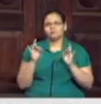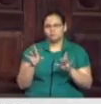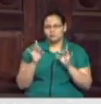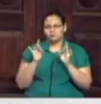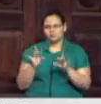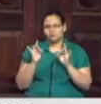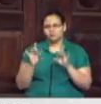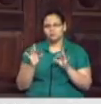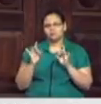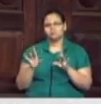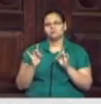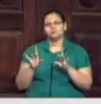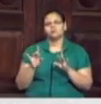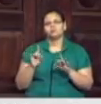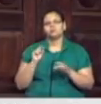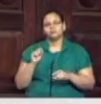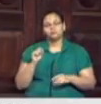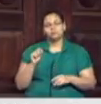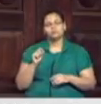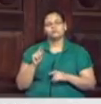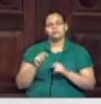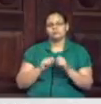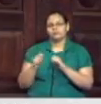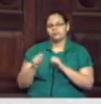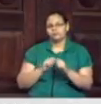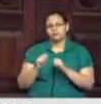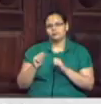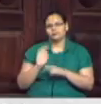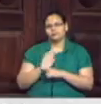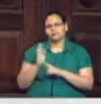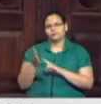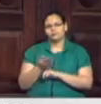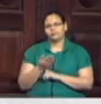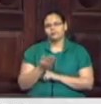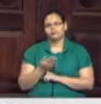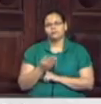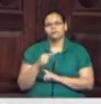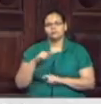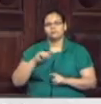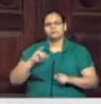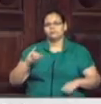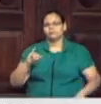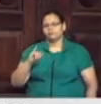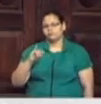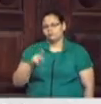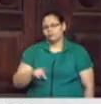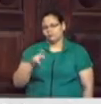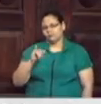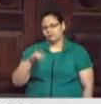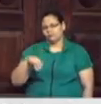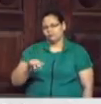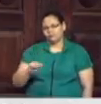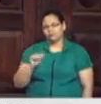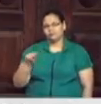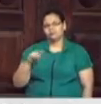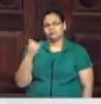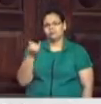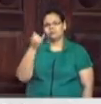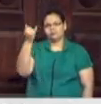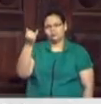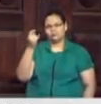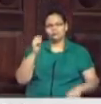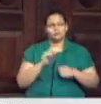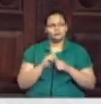comercializar a produção oriunda da economia solidária. O deputado Jorge Pisciani foi importante, porque o Estado do Rio de Janeiro, veja Vossa